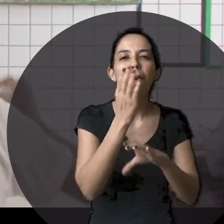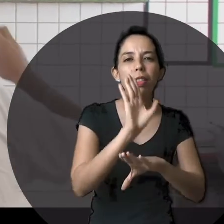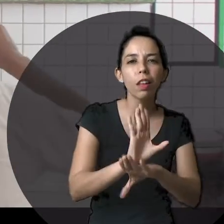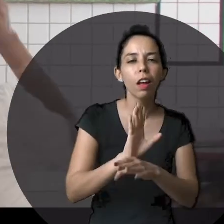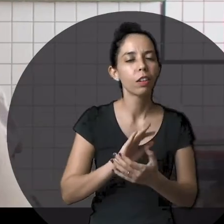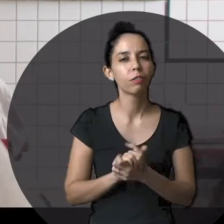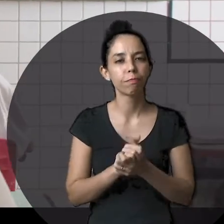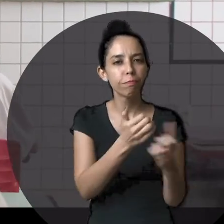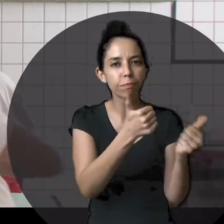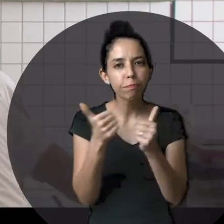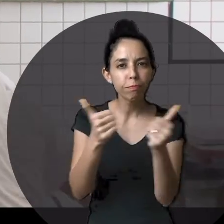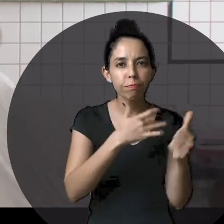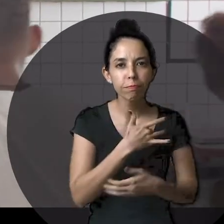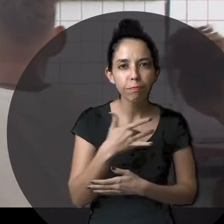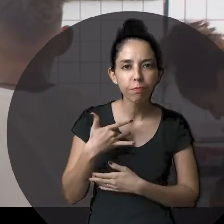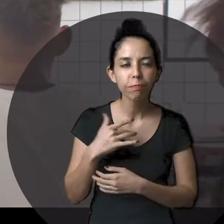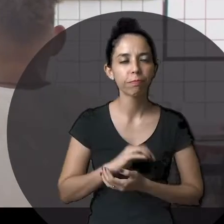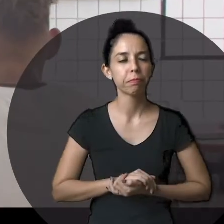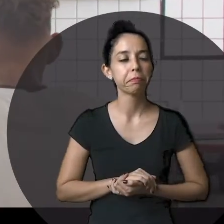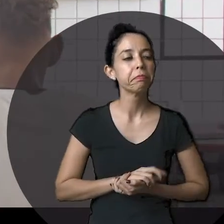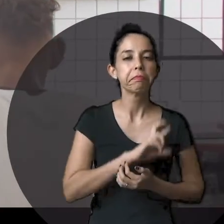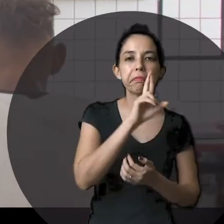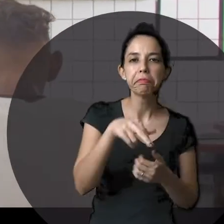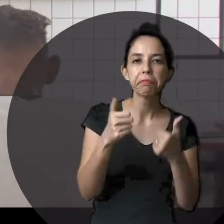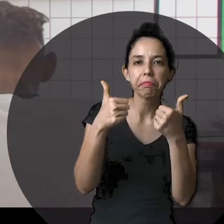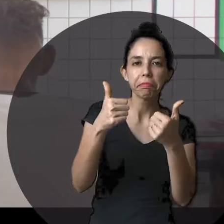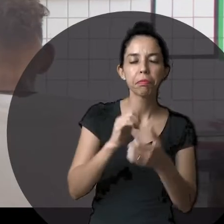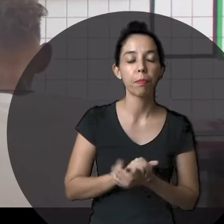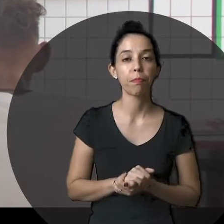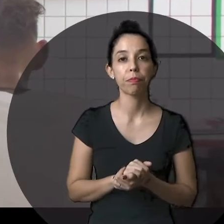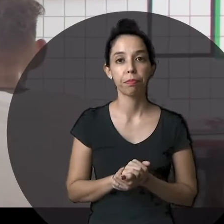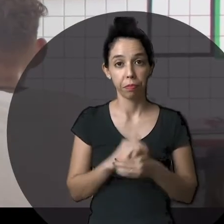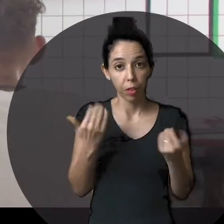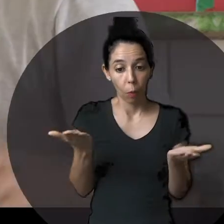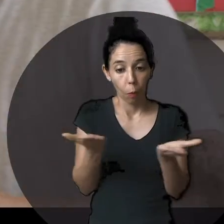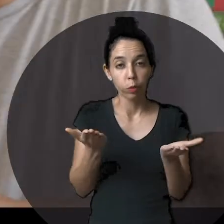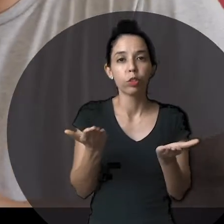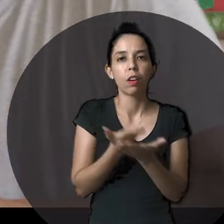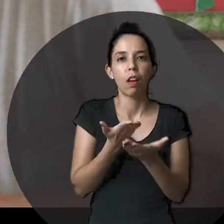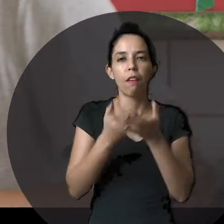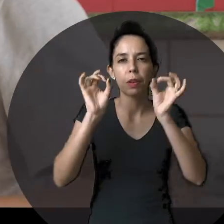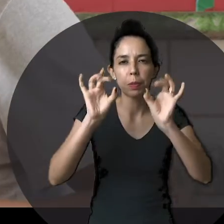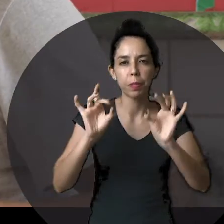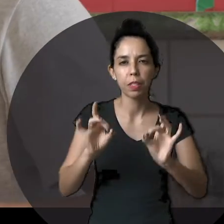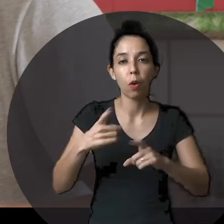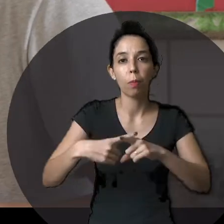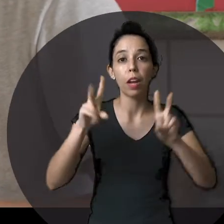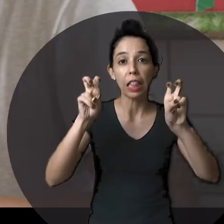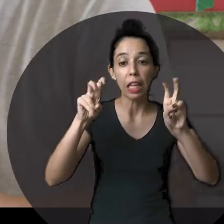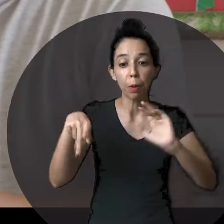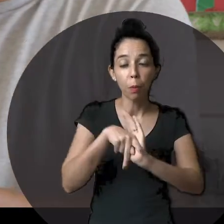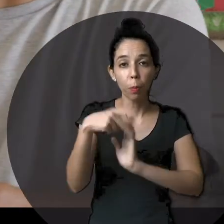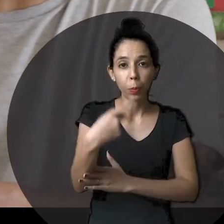Olá, turma. Boa tarde. Boa tarde. Tudo bem com vocês? Tudo. Hoje a gente vai ter uma aula super